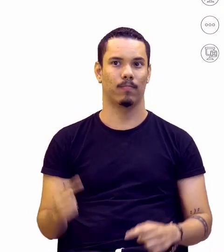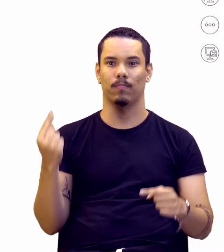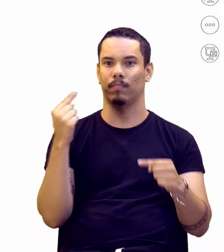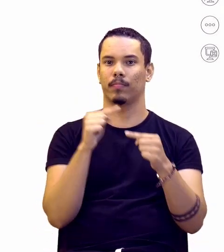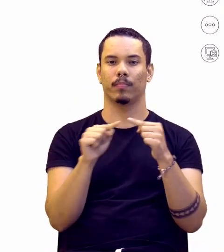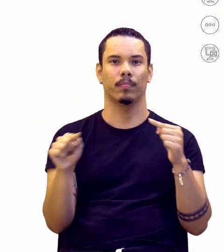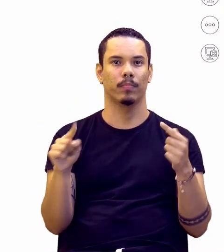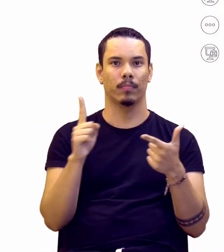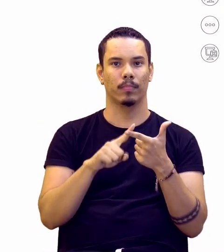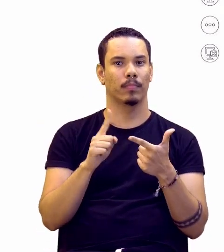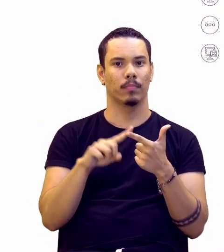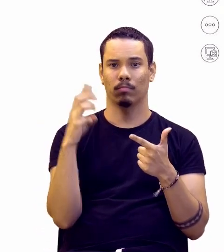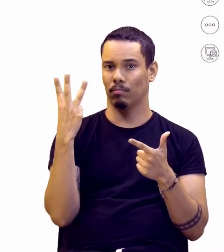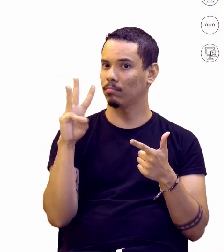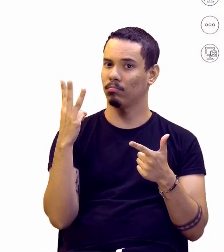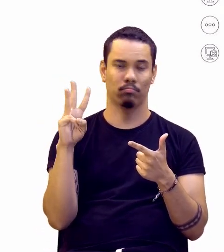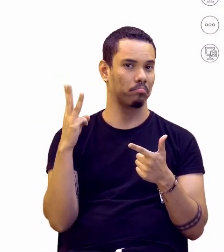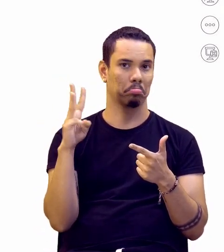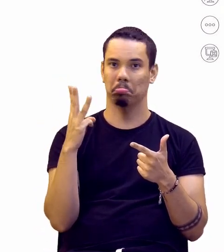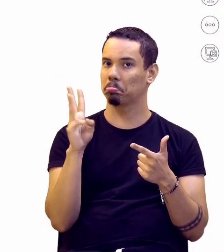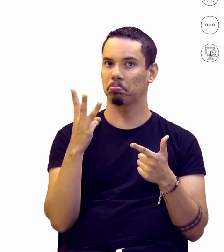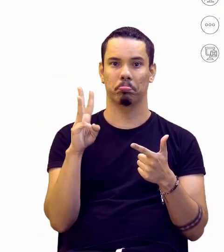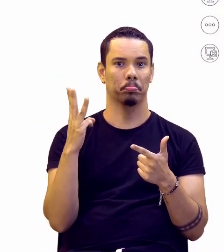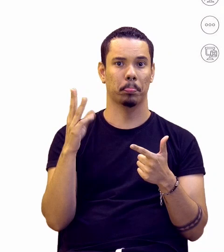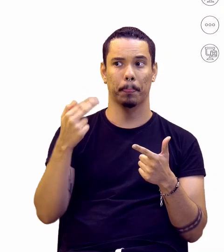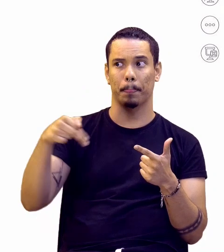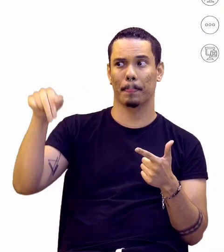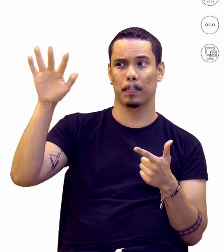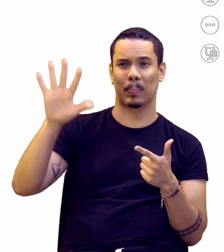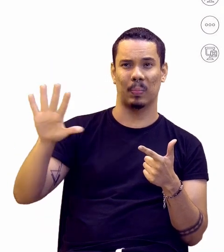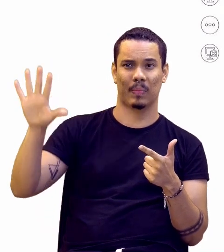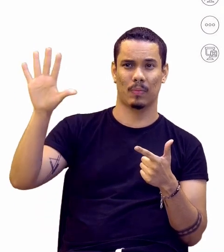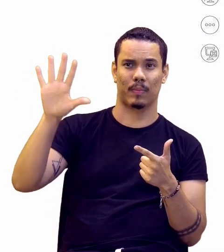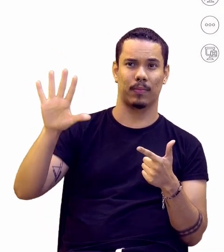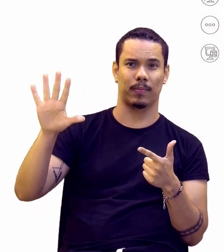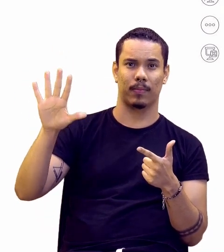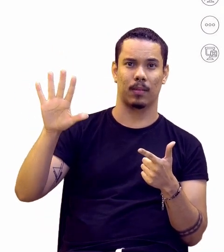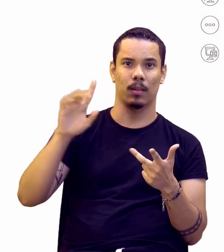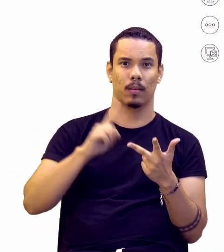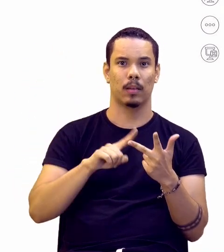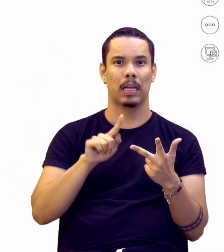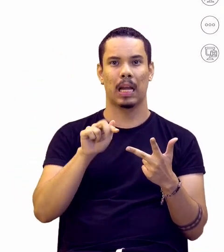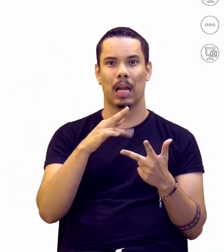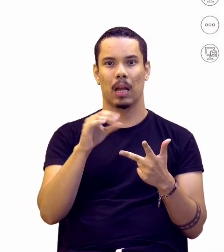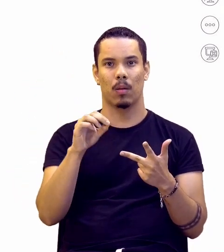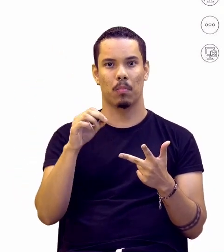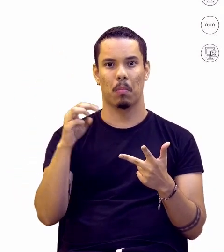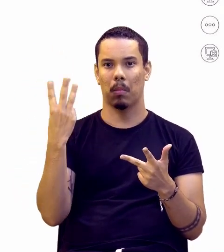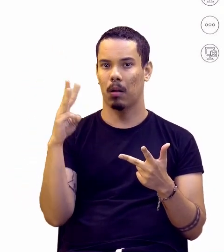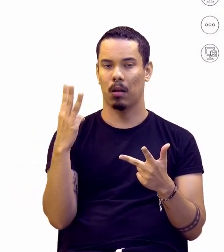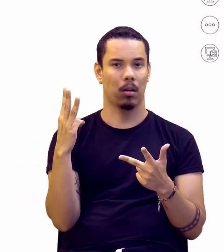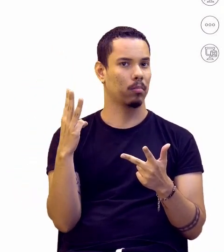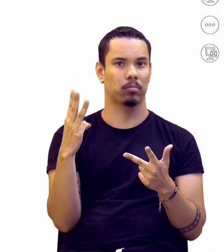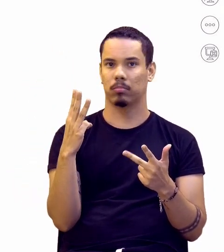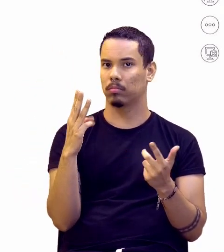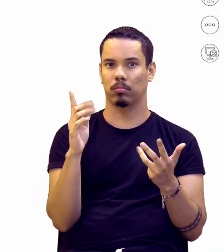do Maranhão, ok? Estão lá no Nordeste. Grão-Pará e Maranhão ainda continua lá no